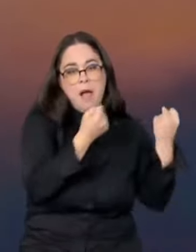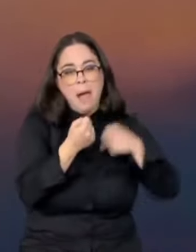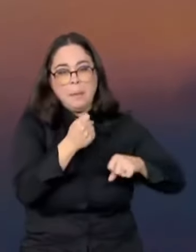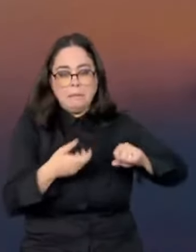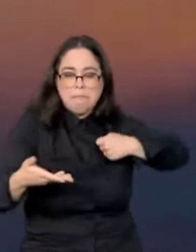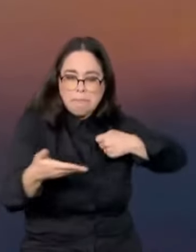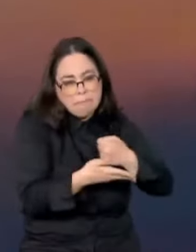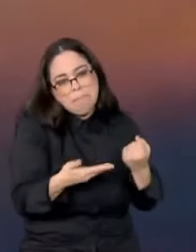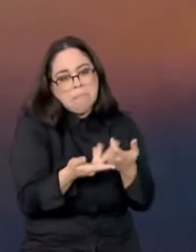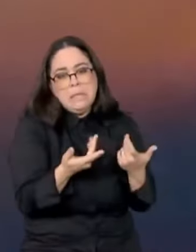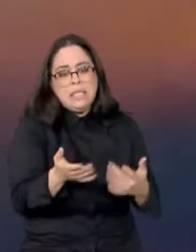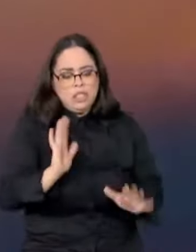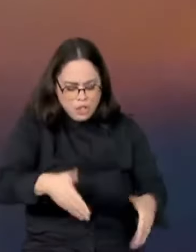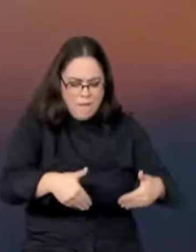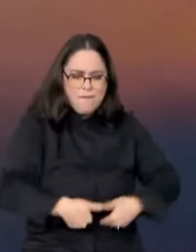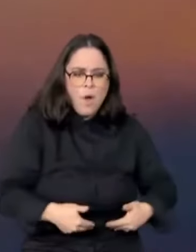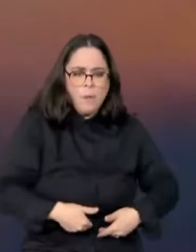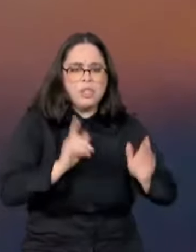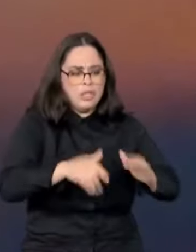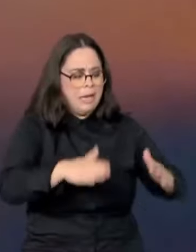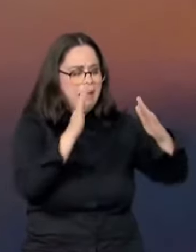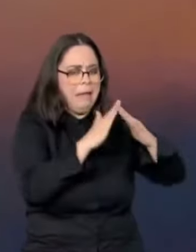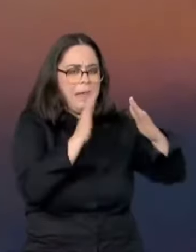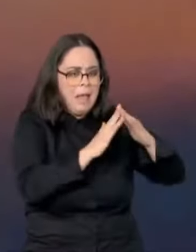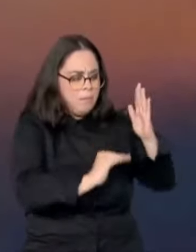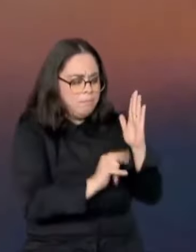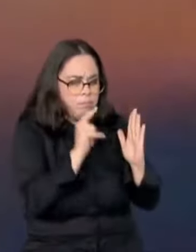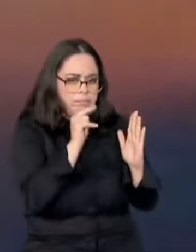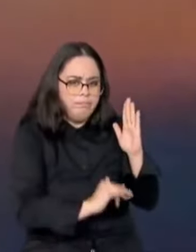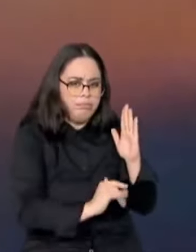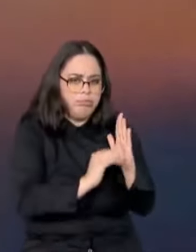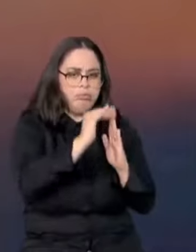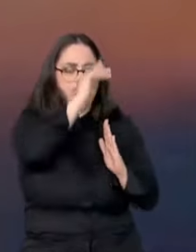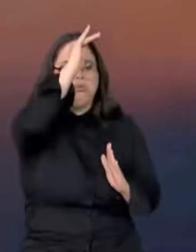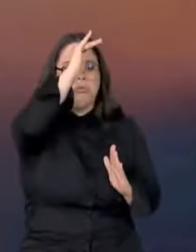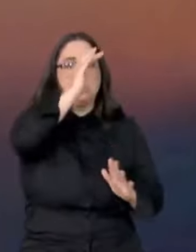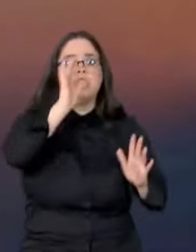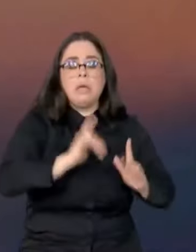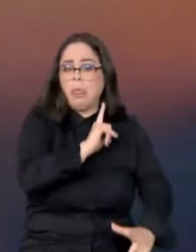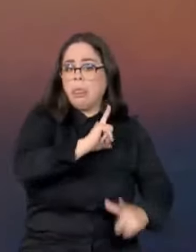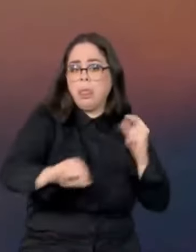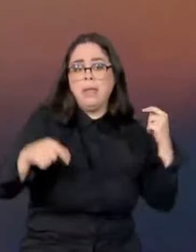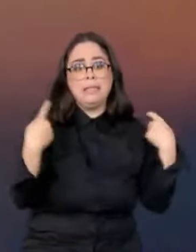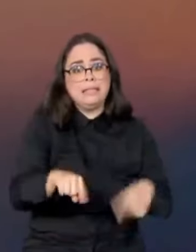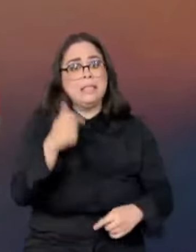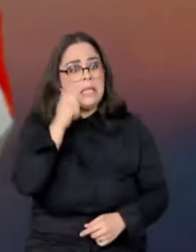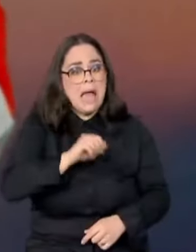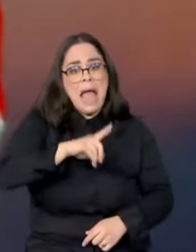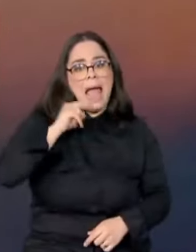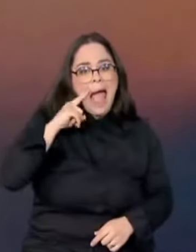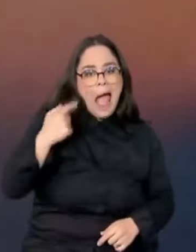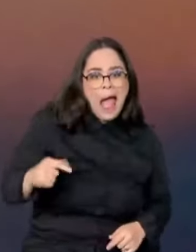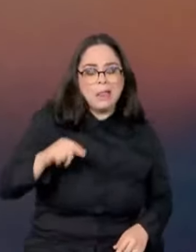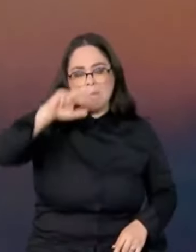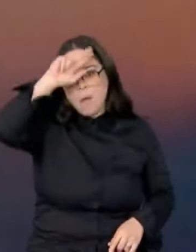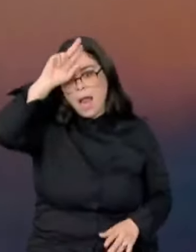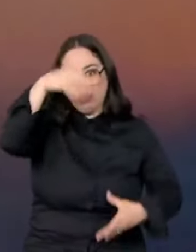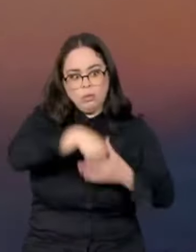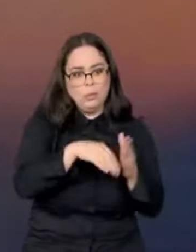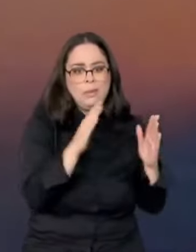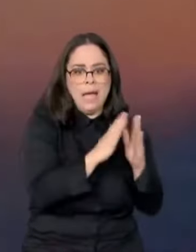já passou fome, que já teve sua casa com 1,5 metros de água, que já saiu correndo para tirar rato, barata de dentro da